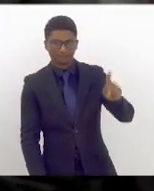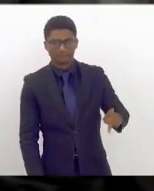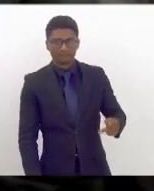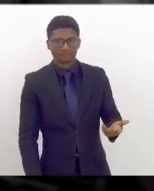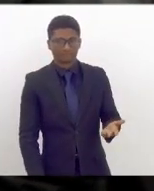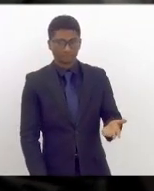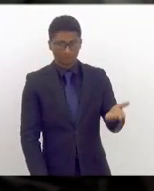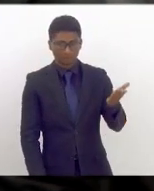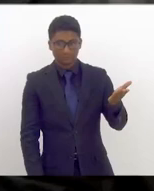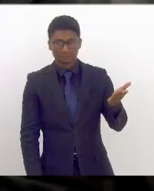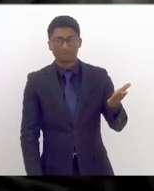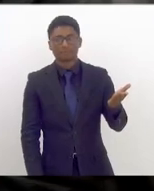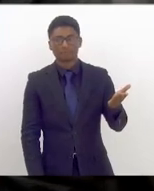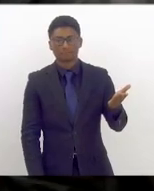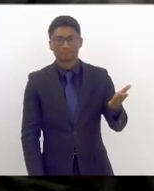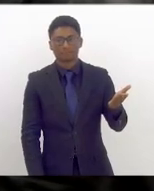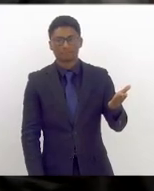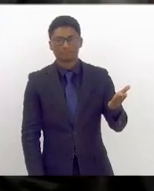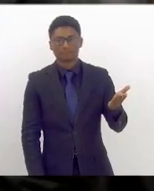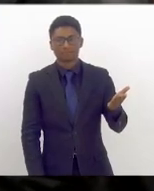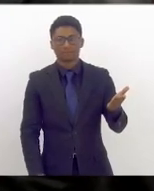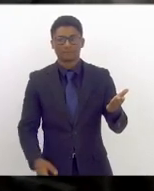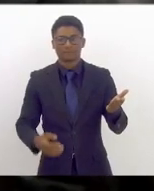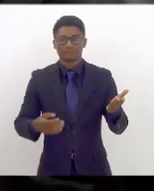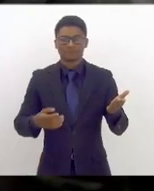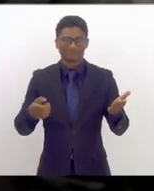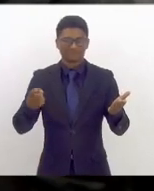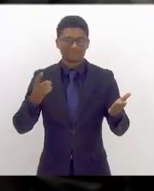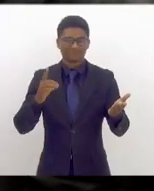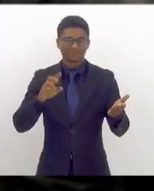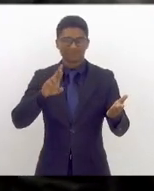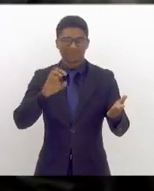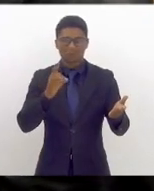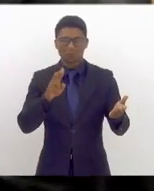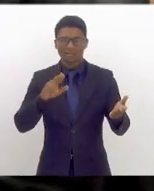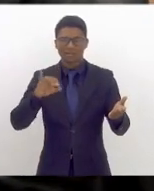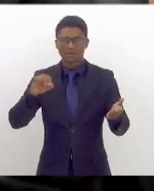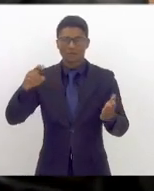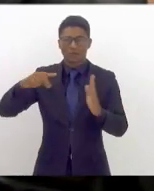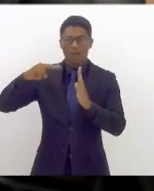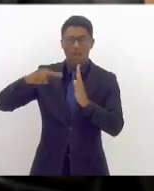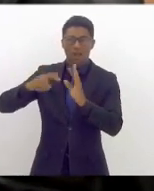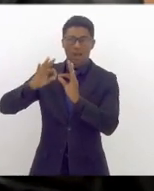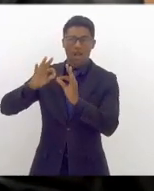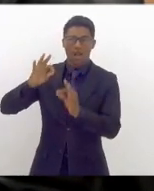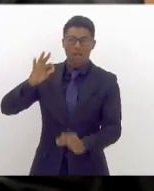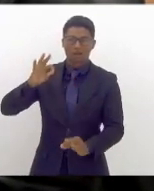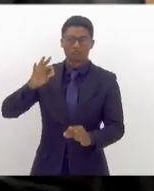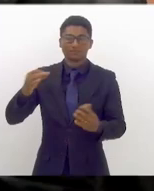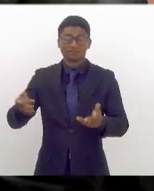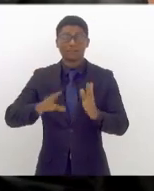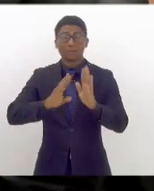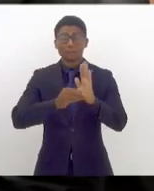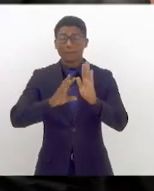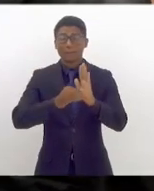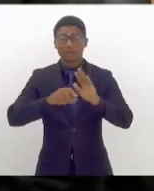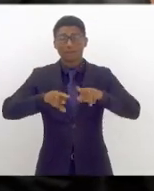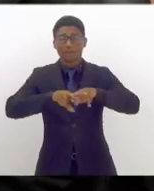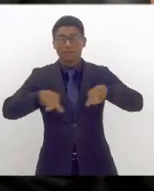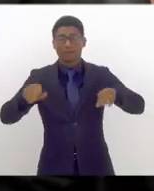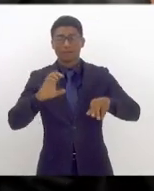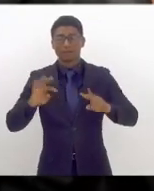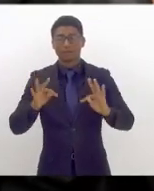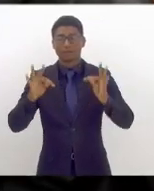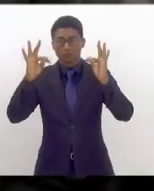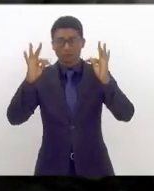como você excelência ouviu no longo parecer lido pelo Deputado Rodrigo Amorim inúmeras emendas da comissão de ciência e tecnologia foram